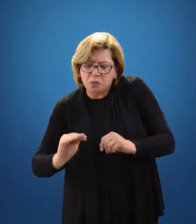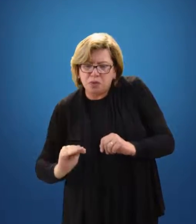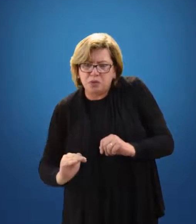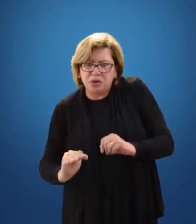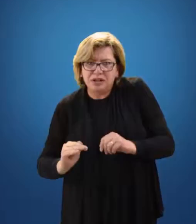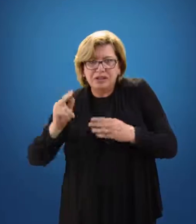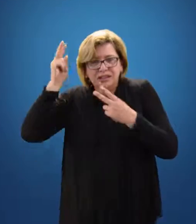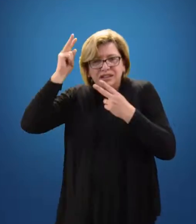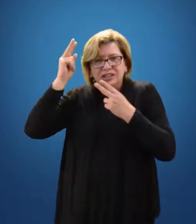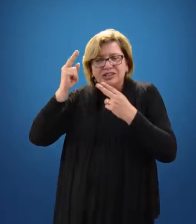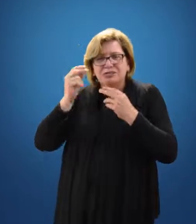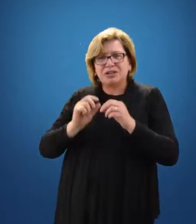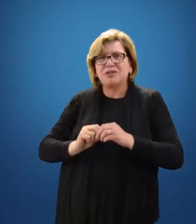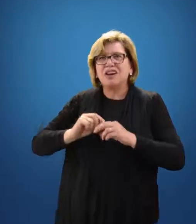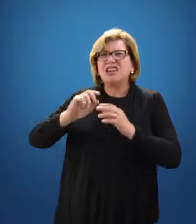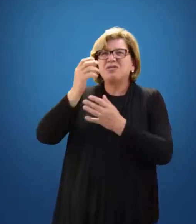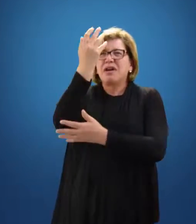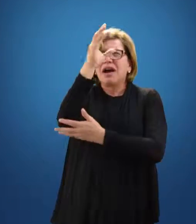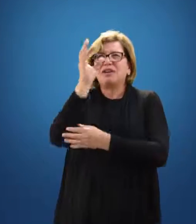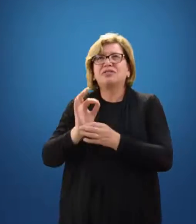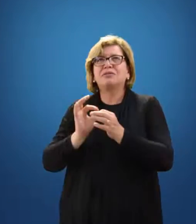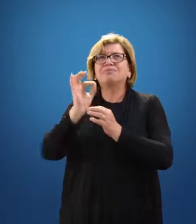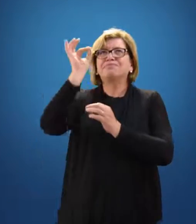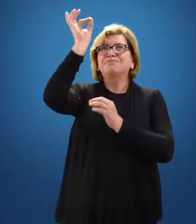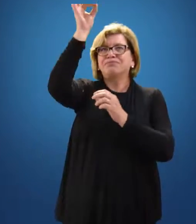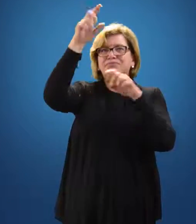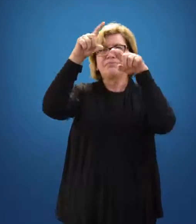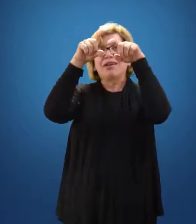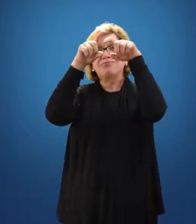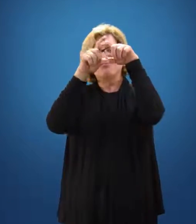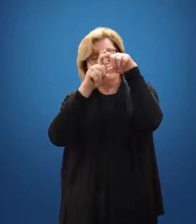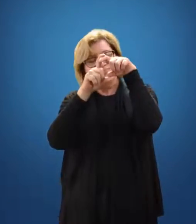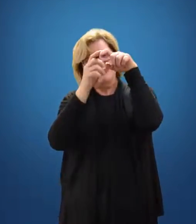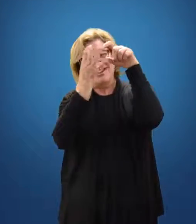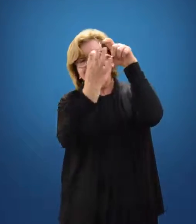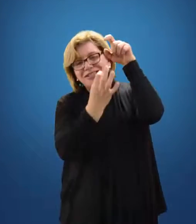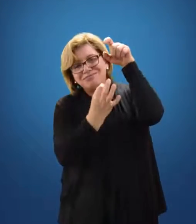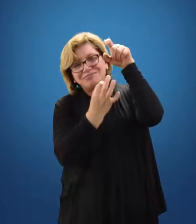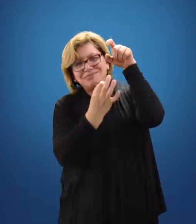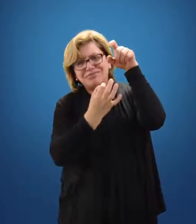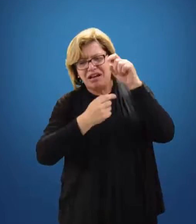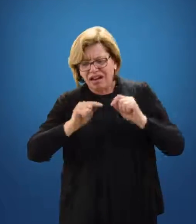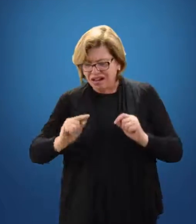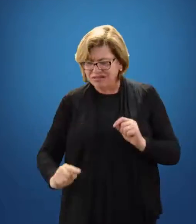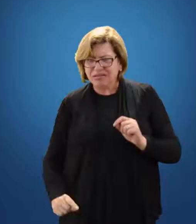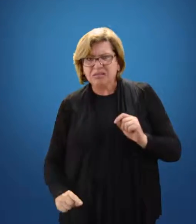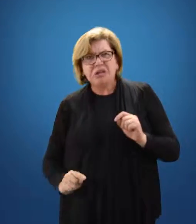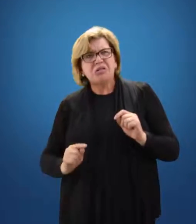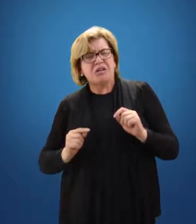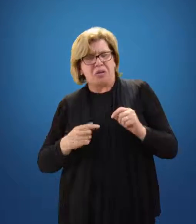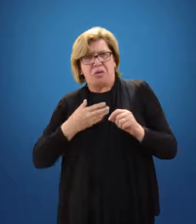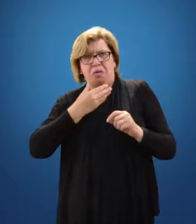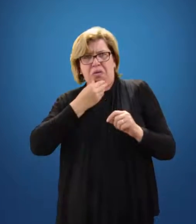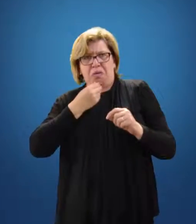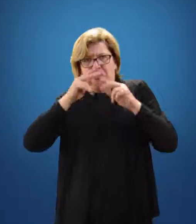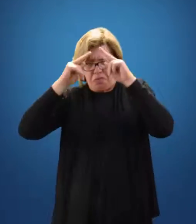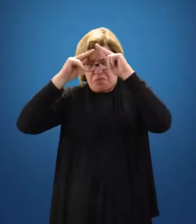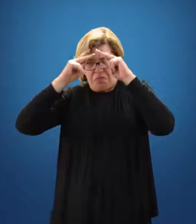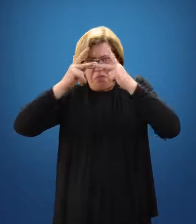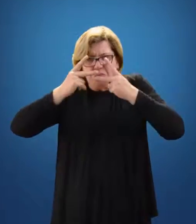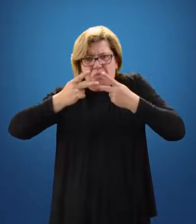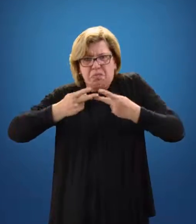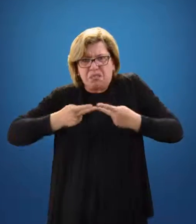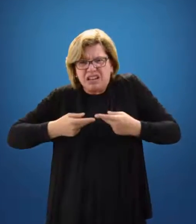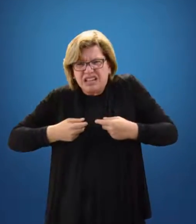levou uma árvore lá em cima e pendurou o relógio lá em cima. Daqui de baixo, o antropólogo olhava sem